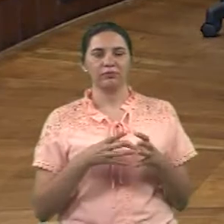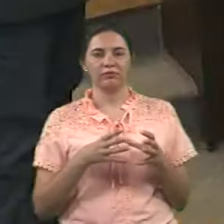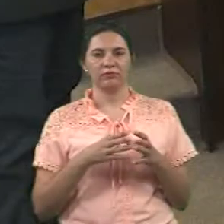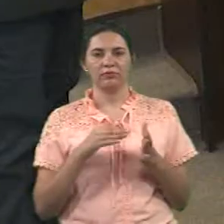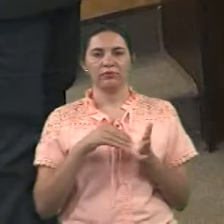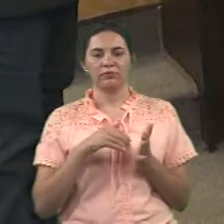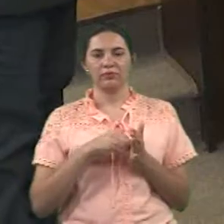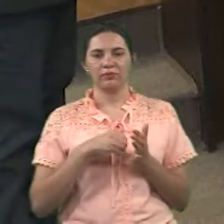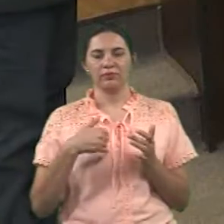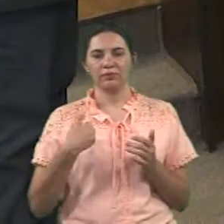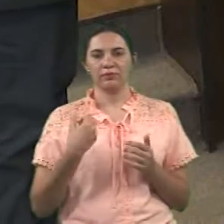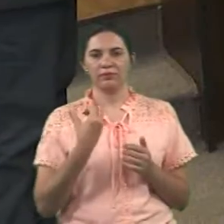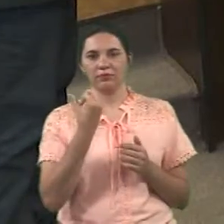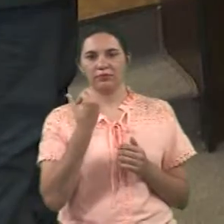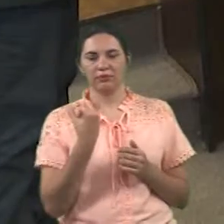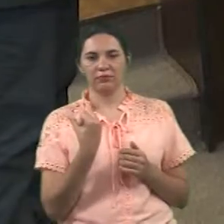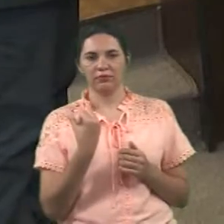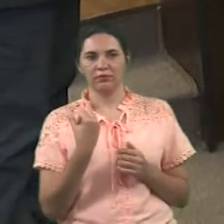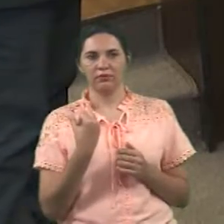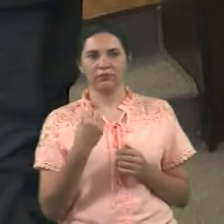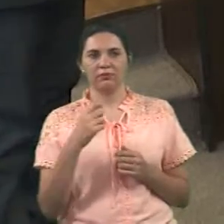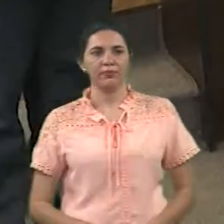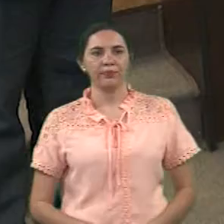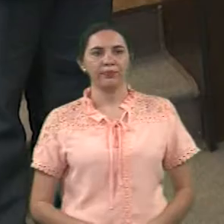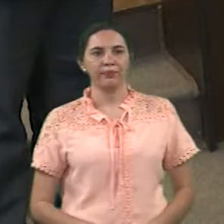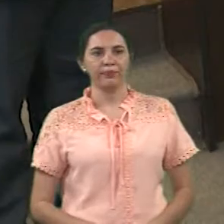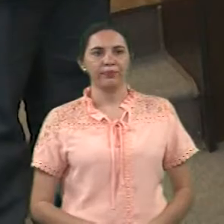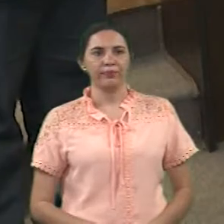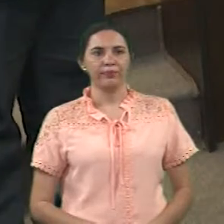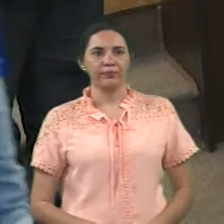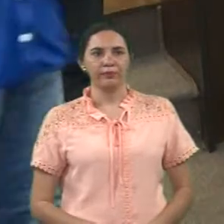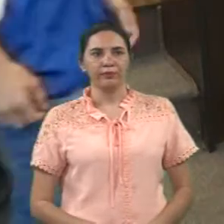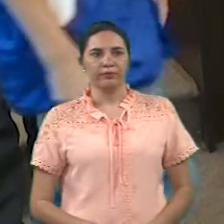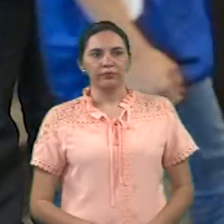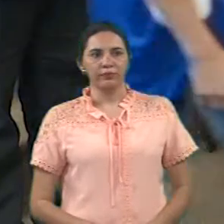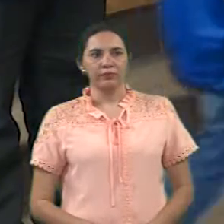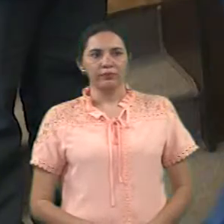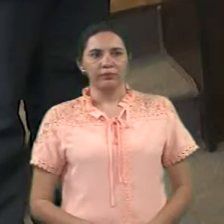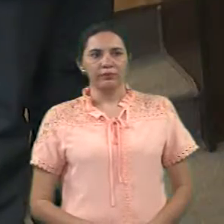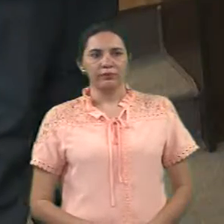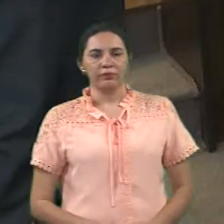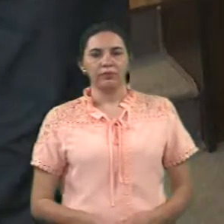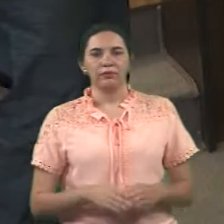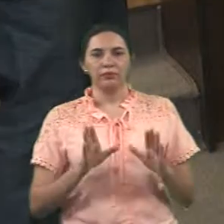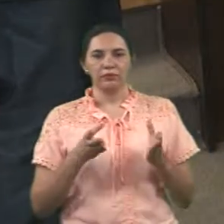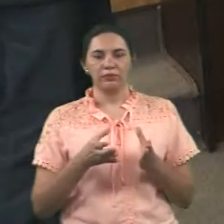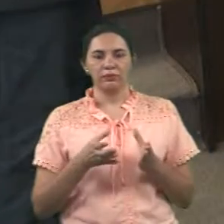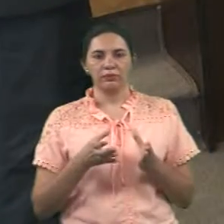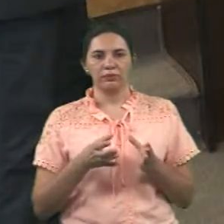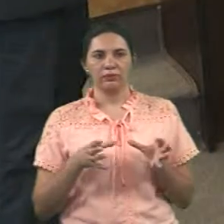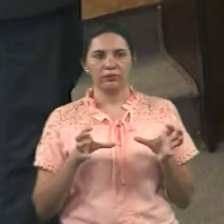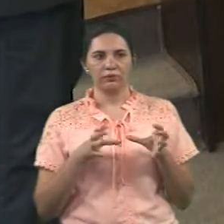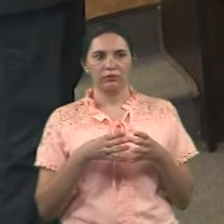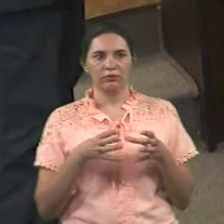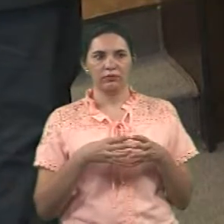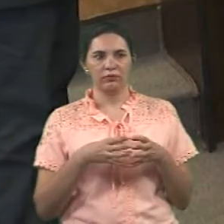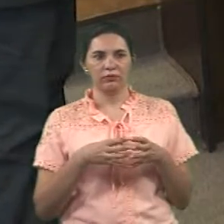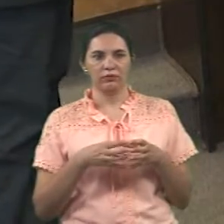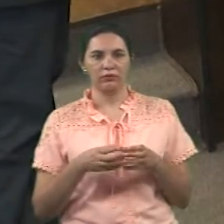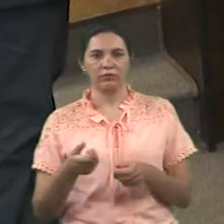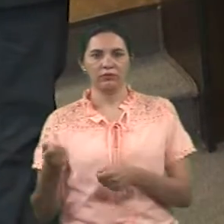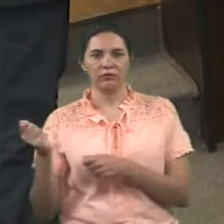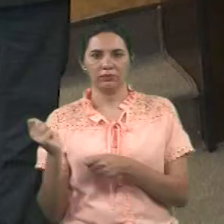16 anos o Lucas estamos aqui e agora a categoria softbol